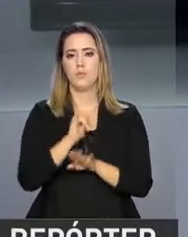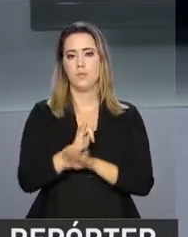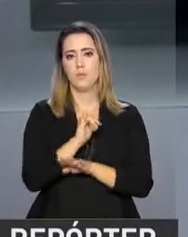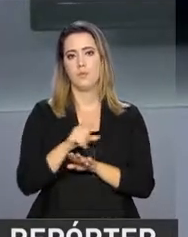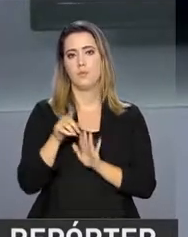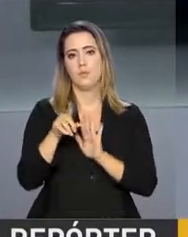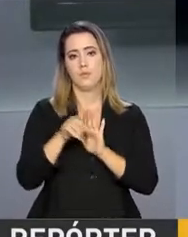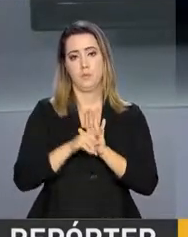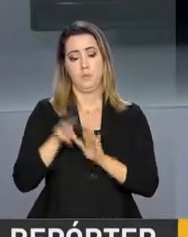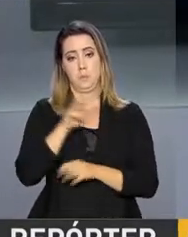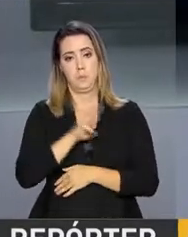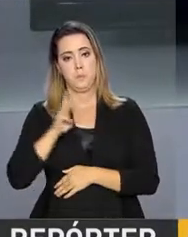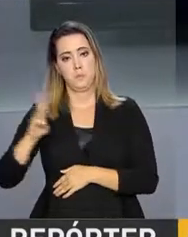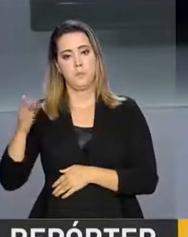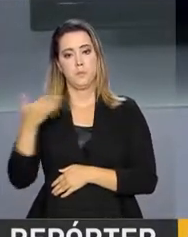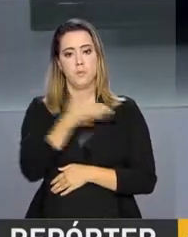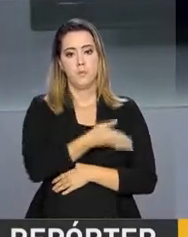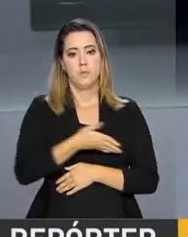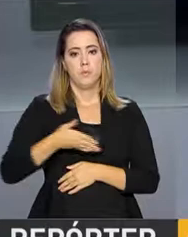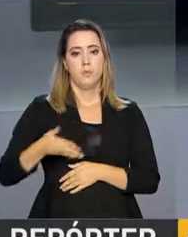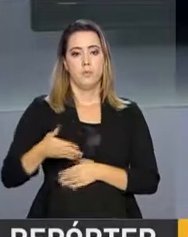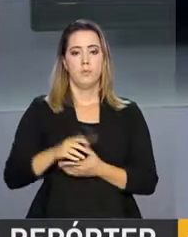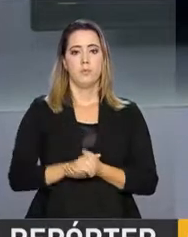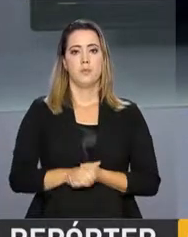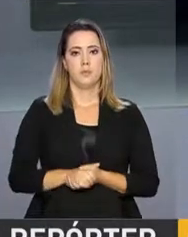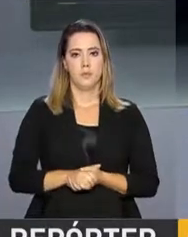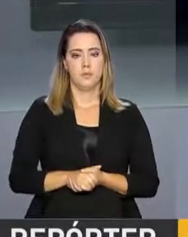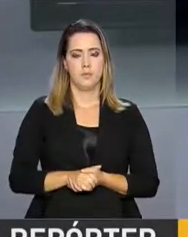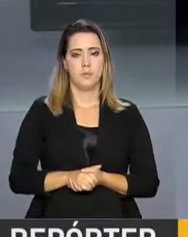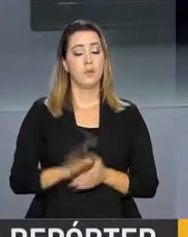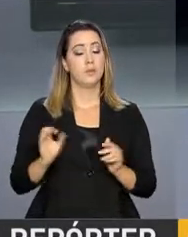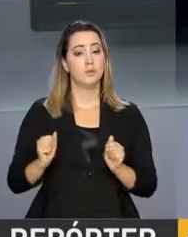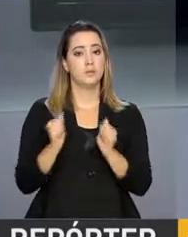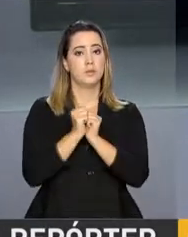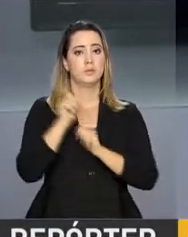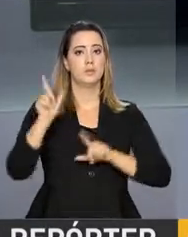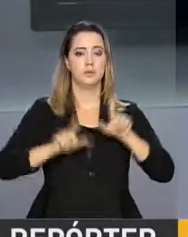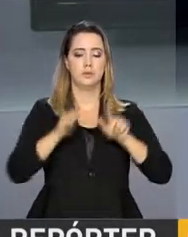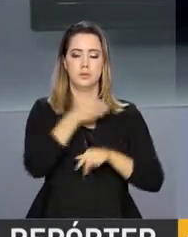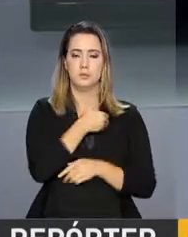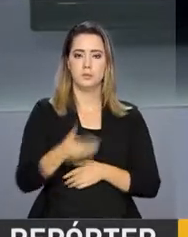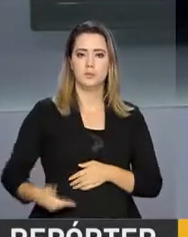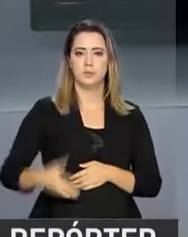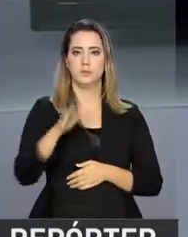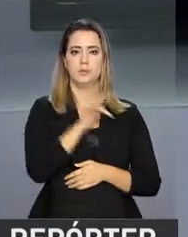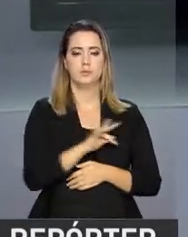toda a nossa programação também está na página da NBR na internet. Continue com a gente na